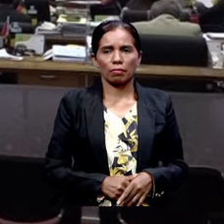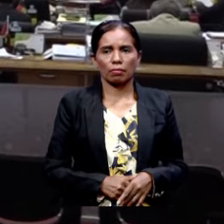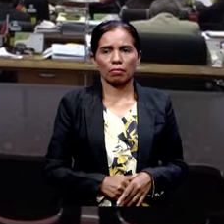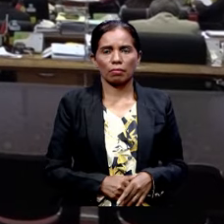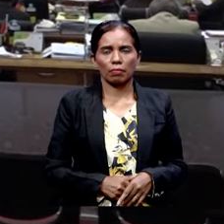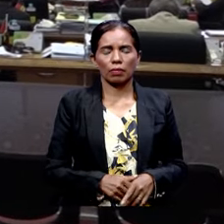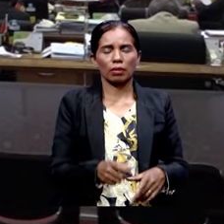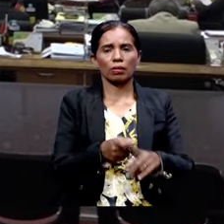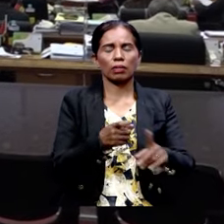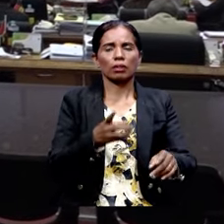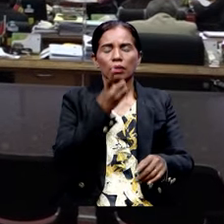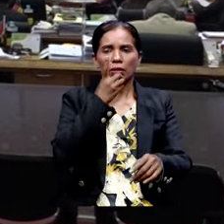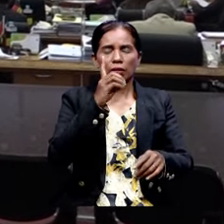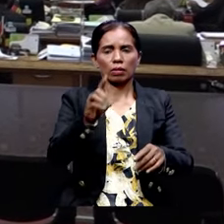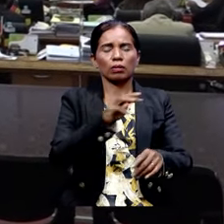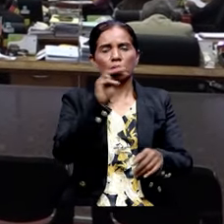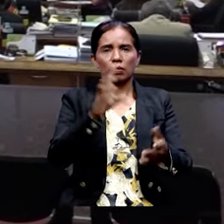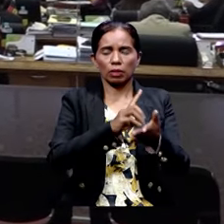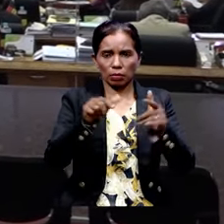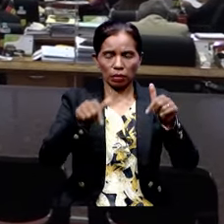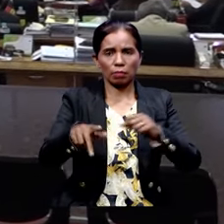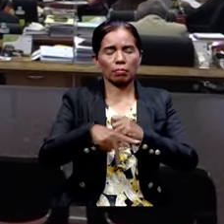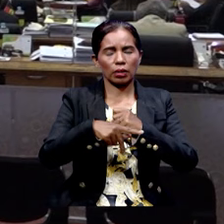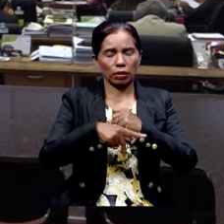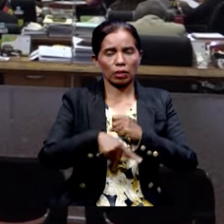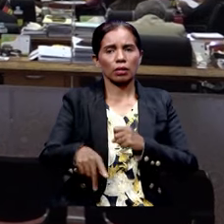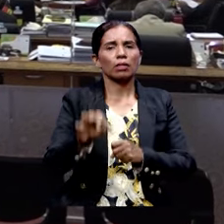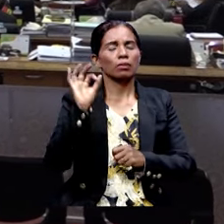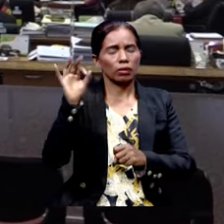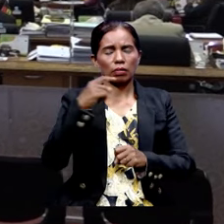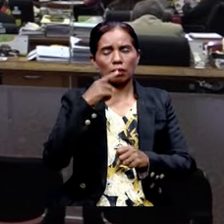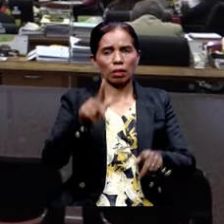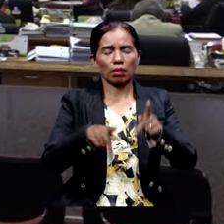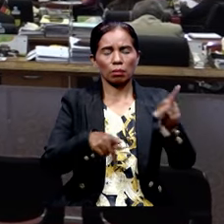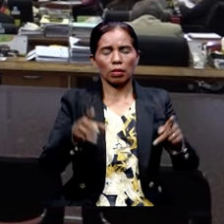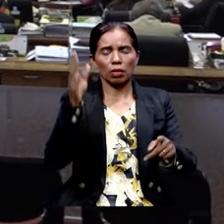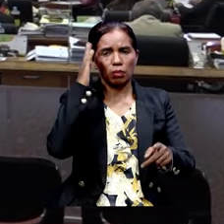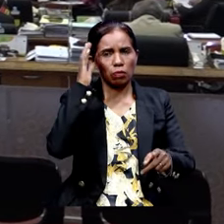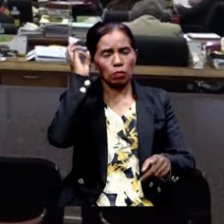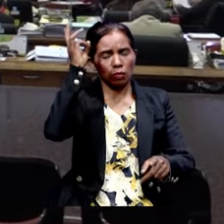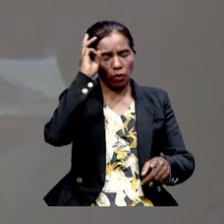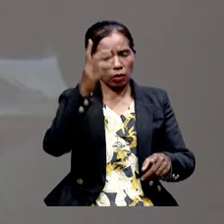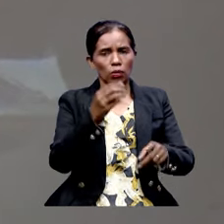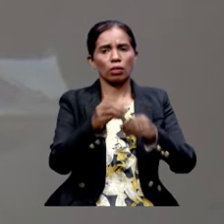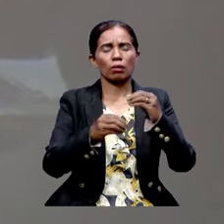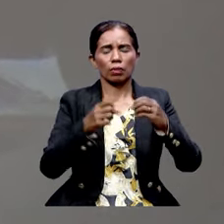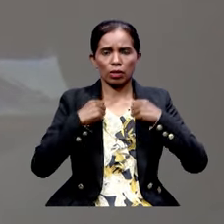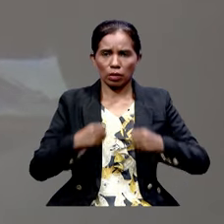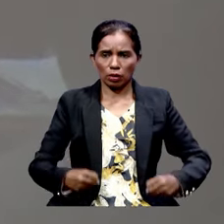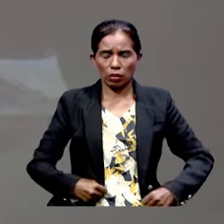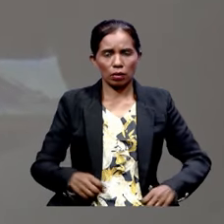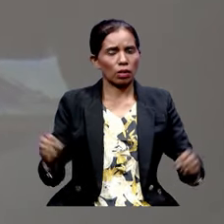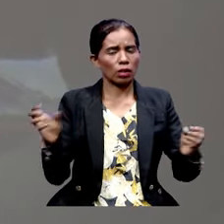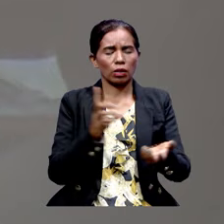Dihusi deklarasi segunda semana ne, Bangkada Fratelling considera povo preocupa o situação na daune e a setor saúde, debe menos